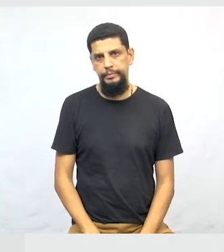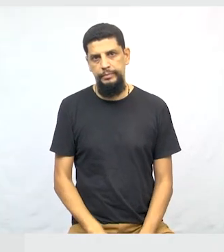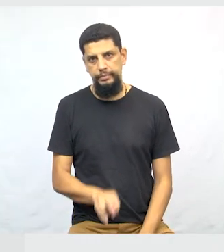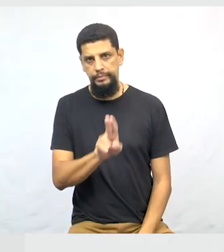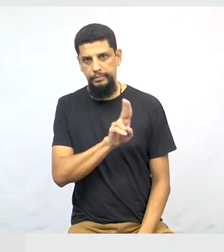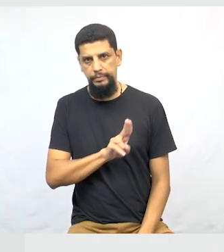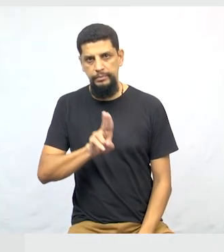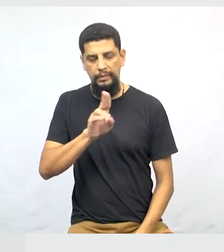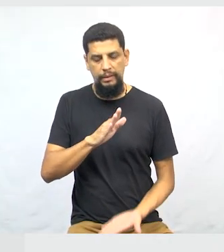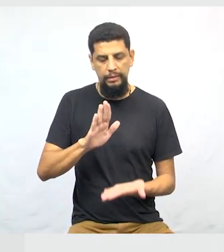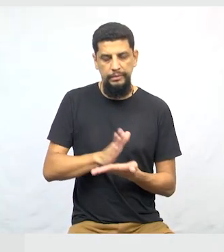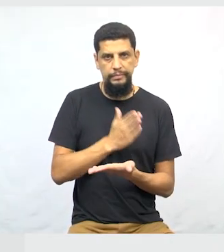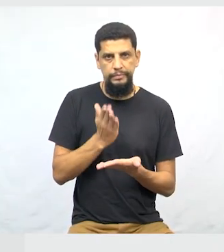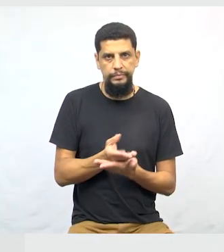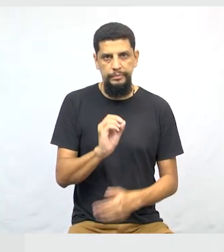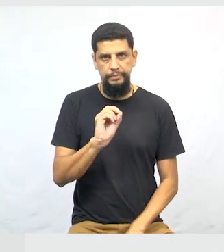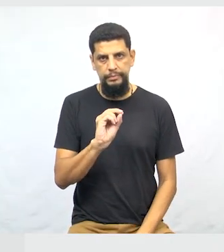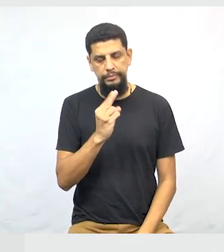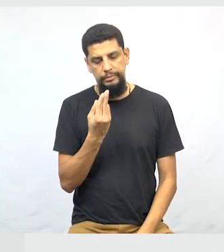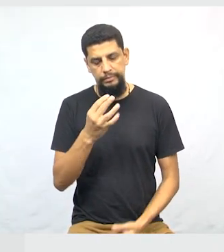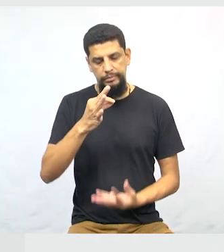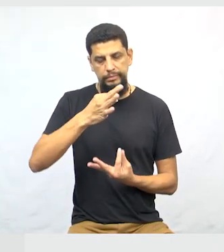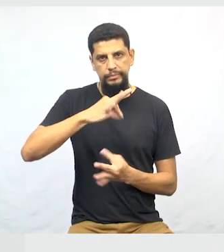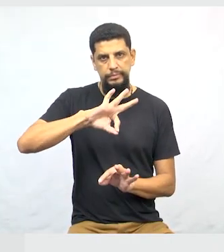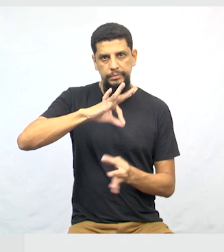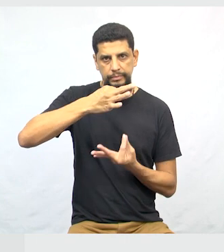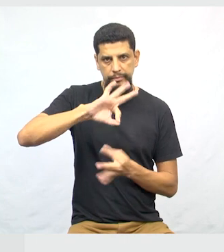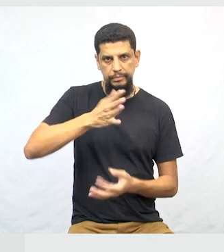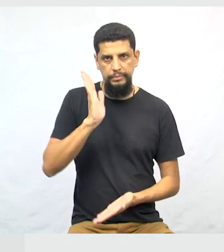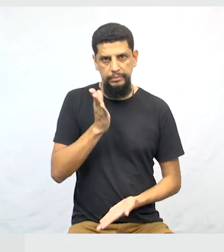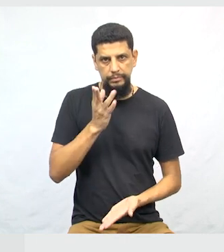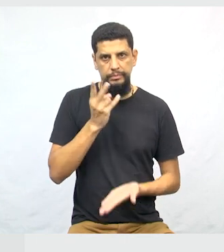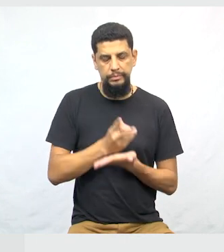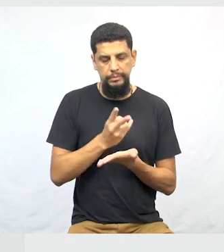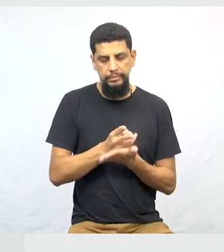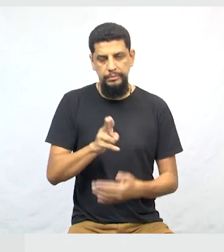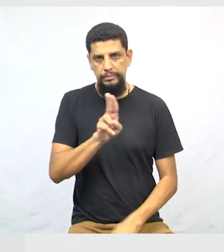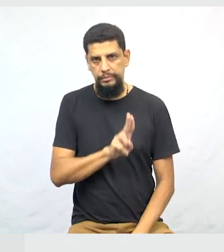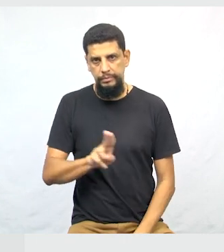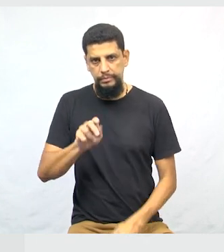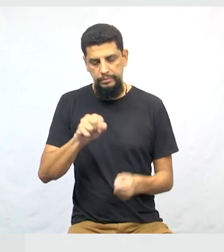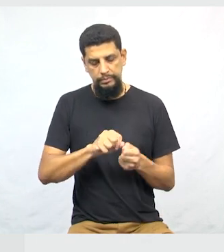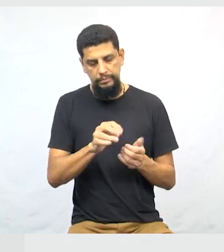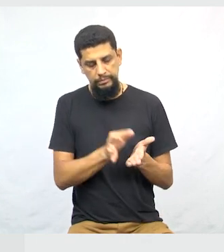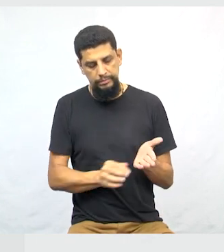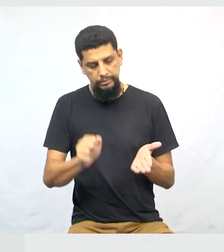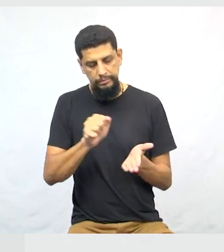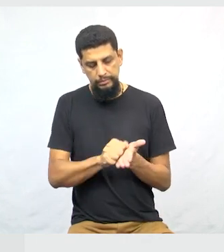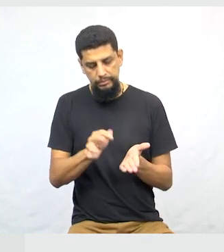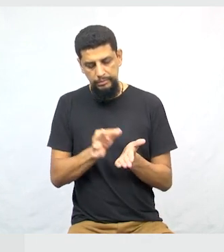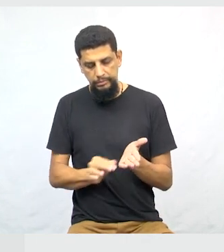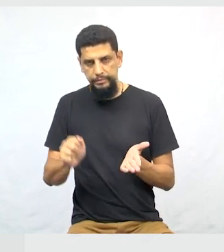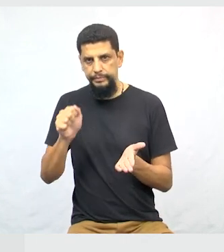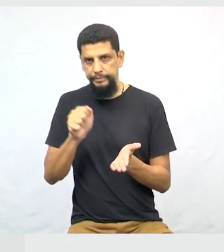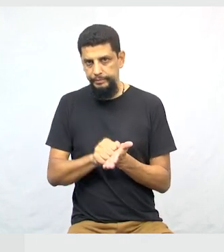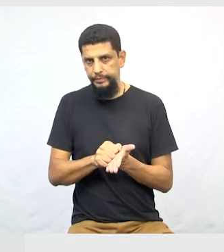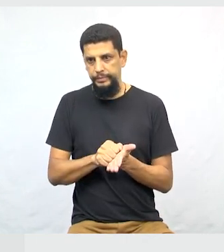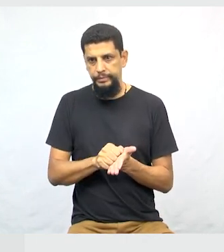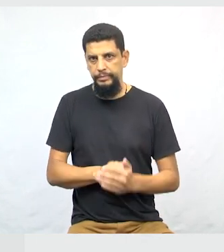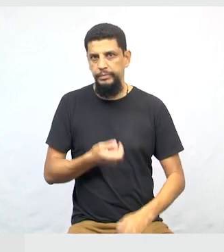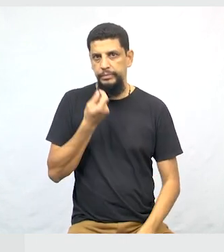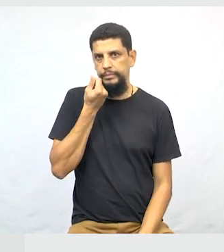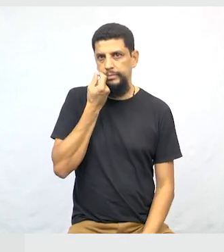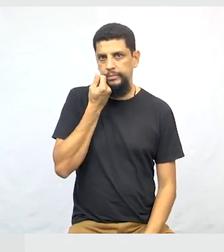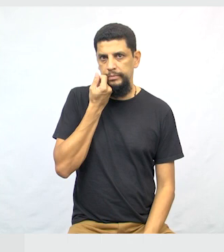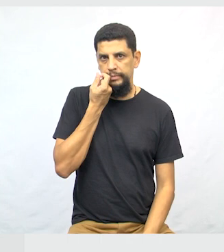Vamos utilizar o caderno ou a folha que vocês já estão aí usando como registro, né, para fazer os registros,